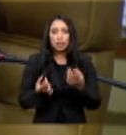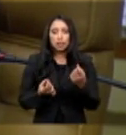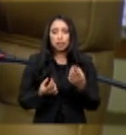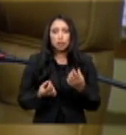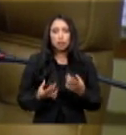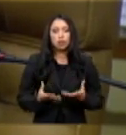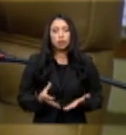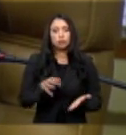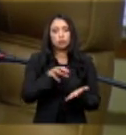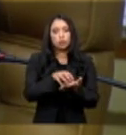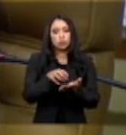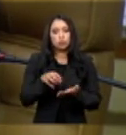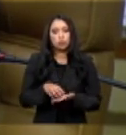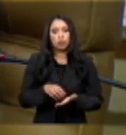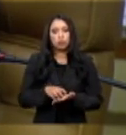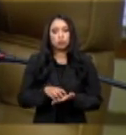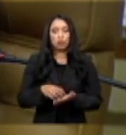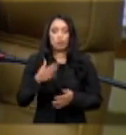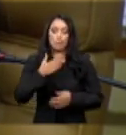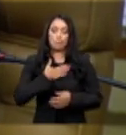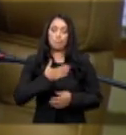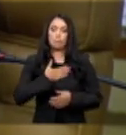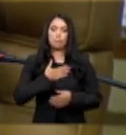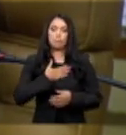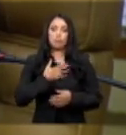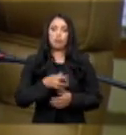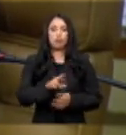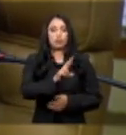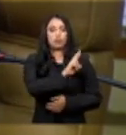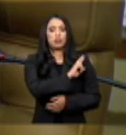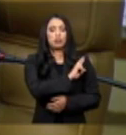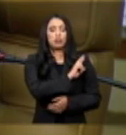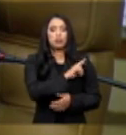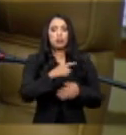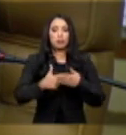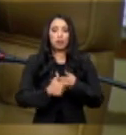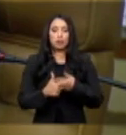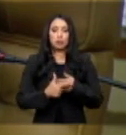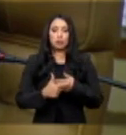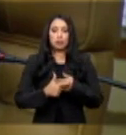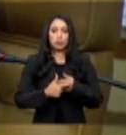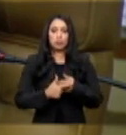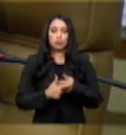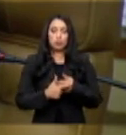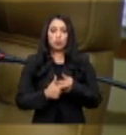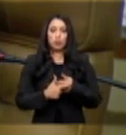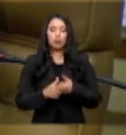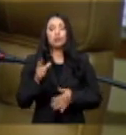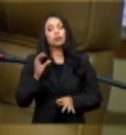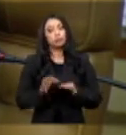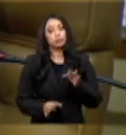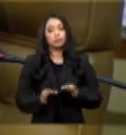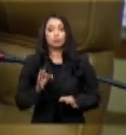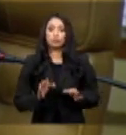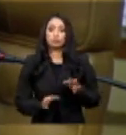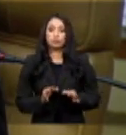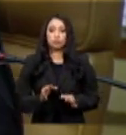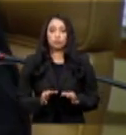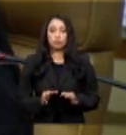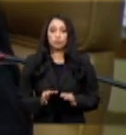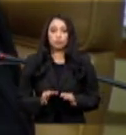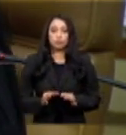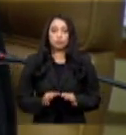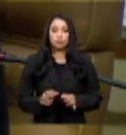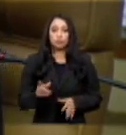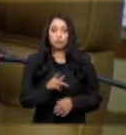deveres. Nós cumprimos o nosso. O nosso é de acionado no controle abstrato prestar jurisdição.